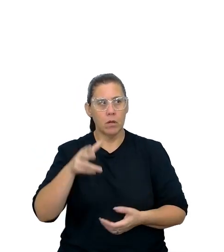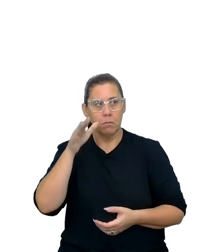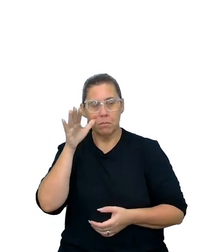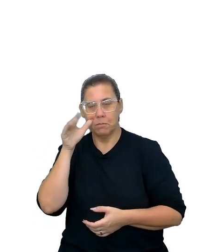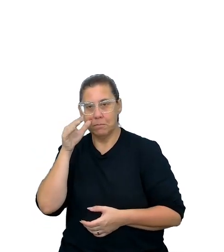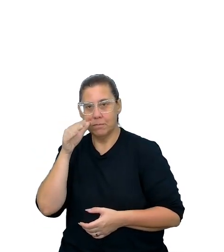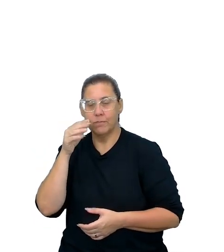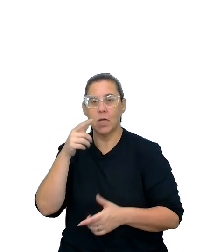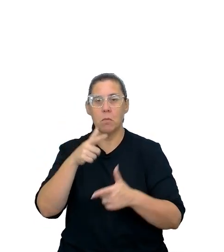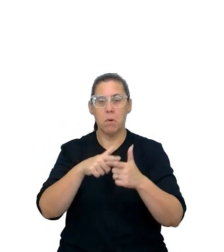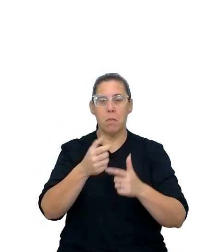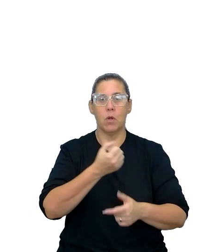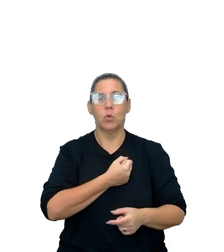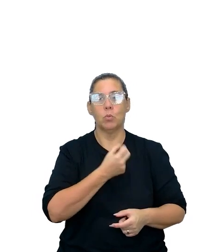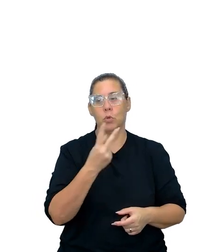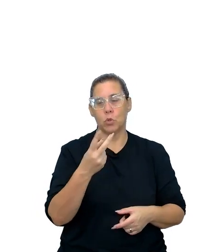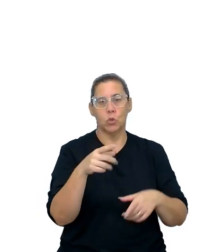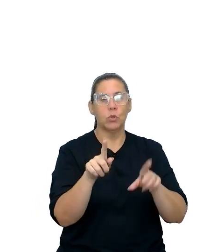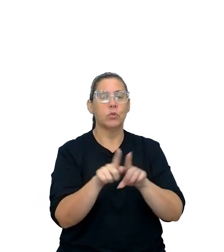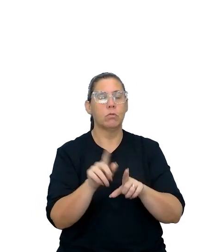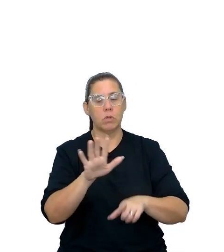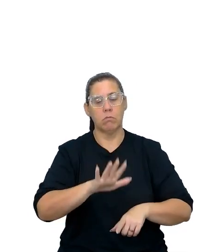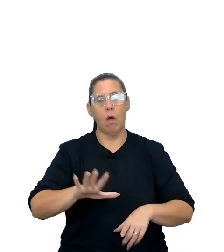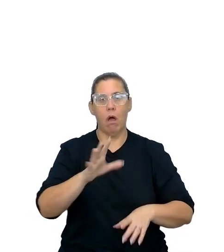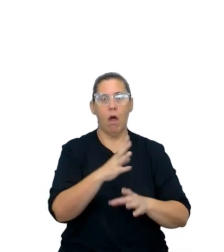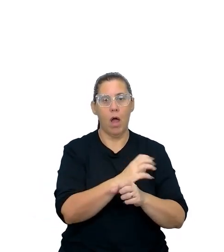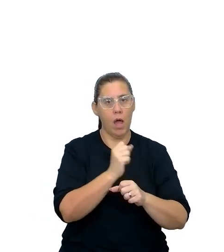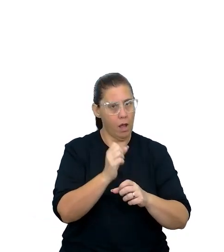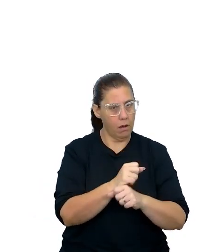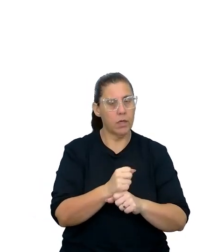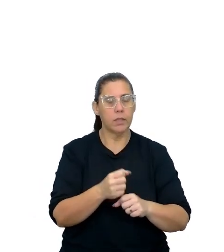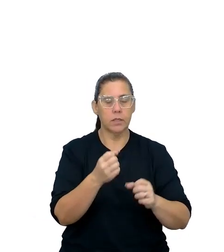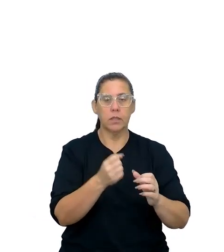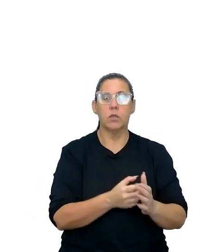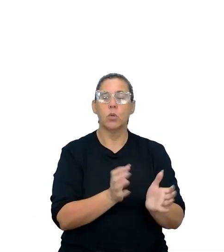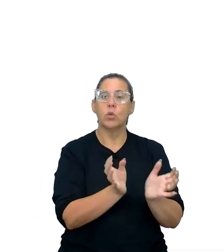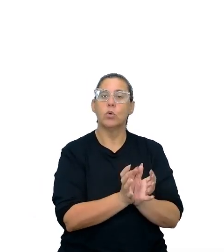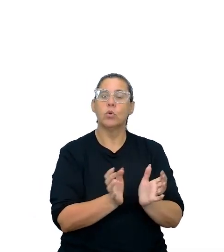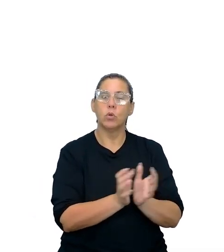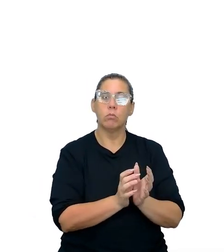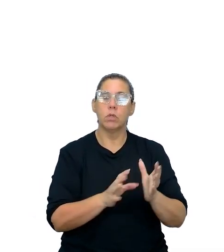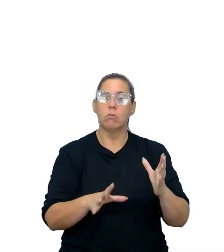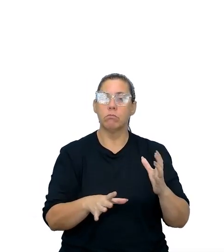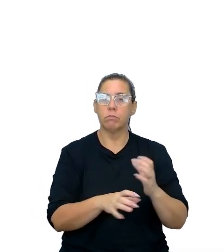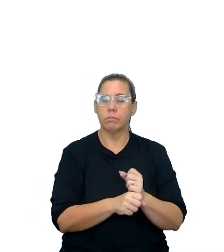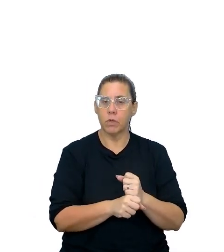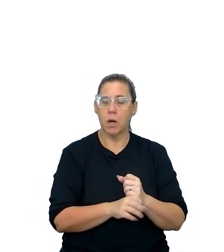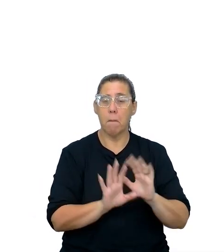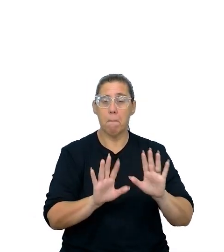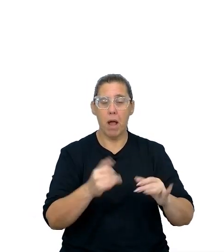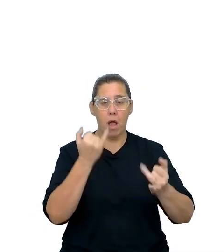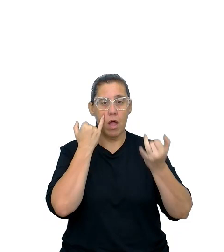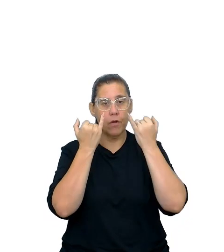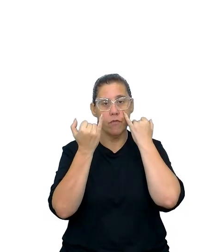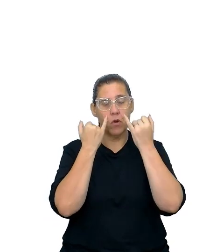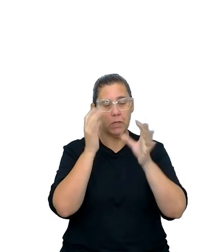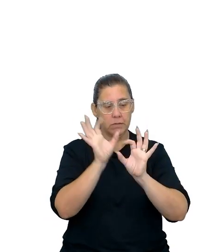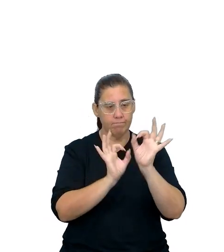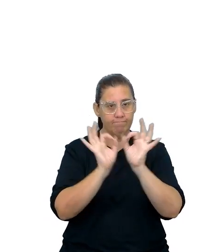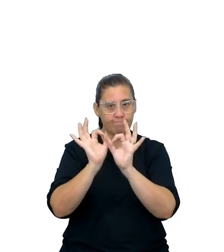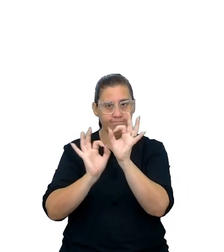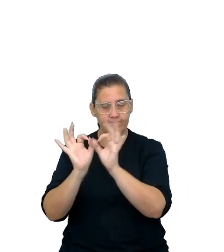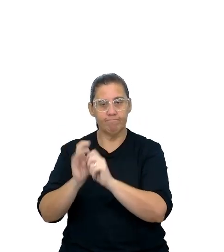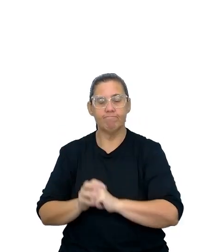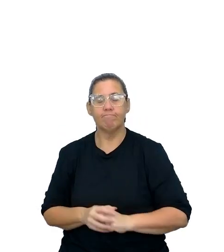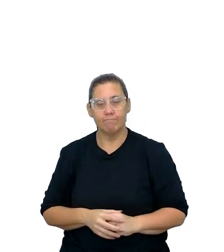esse problema 2 aí, ele também é do campo aditivo e está na categoria da composição. Mas os dados são